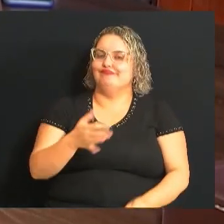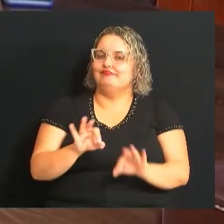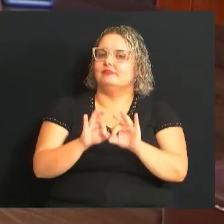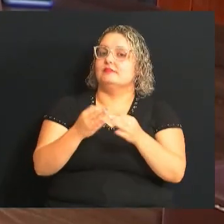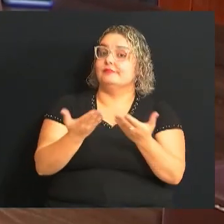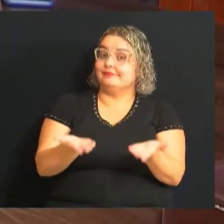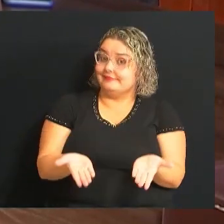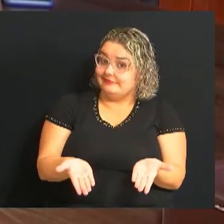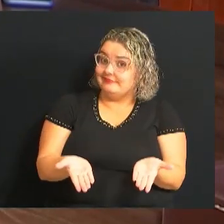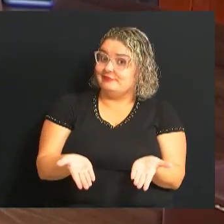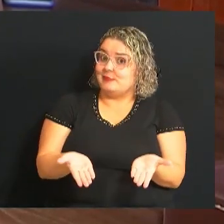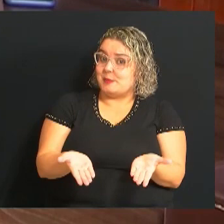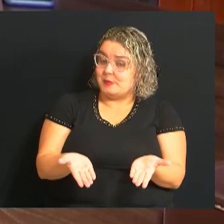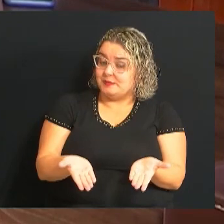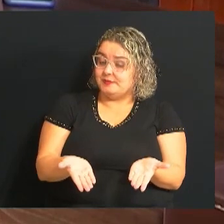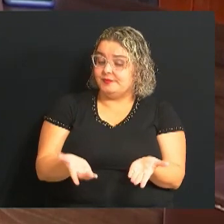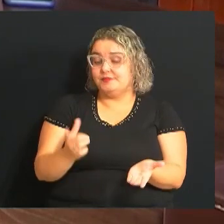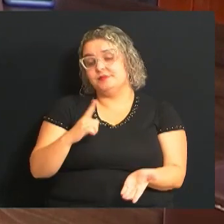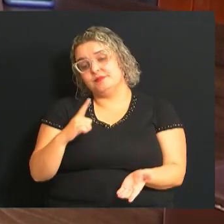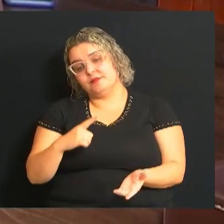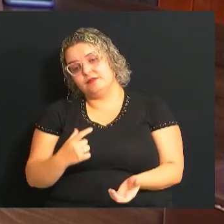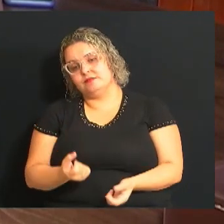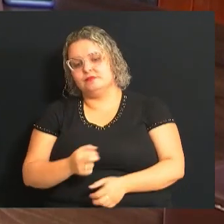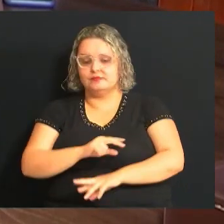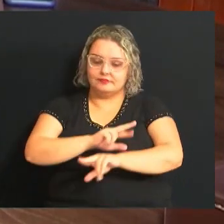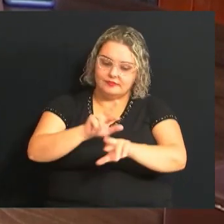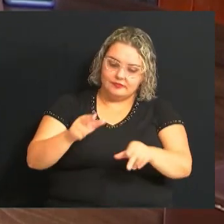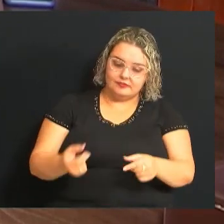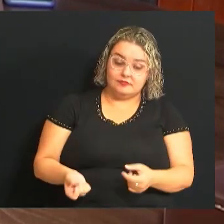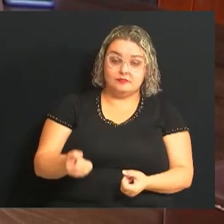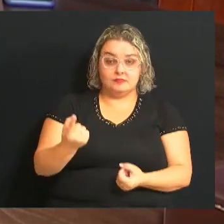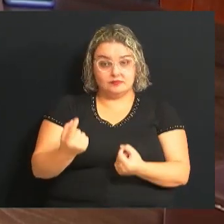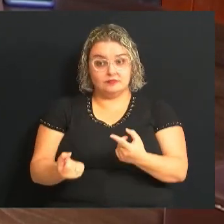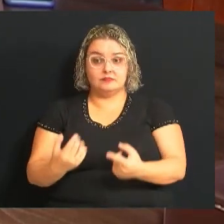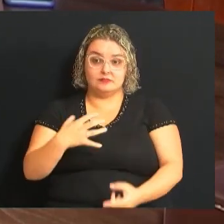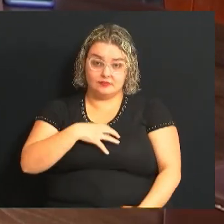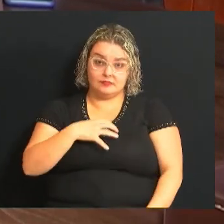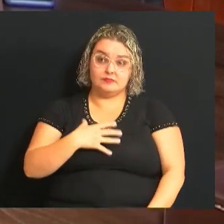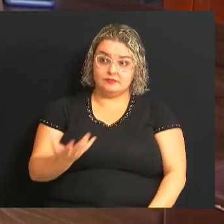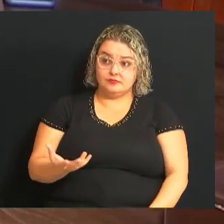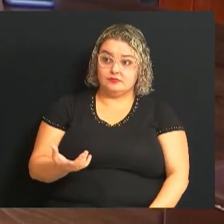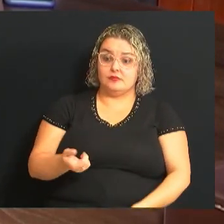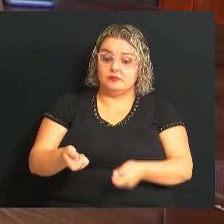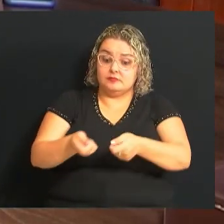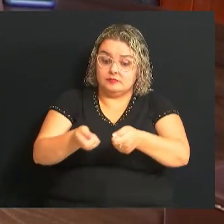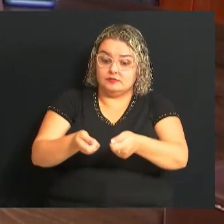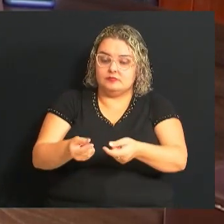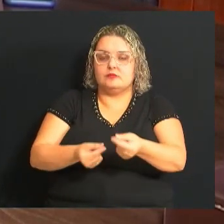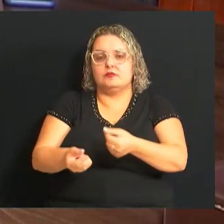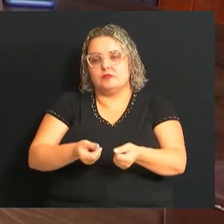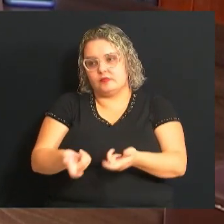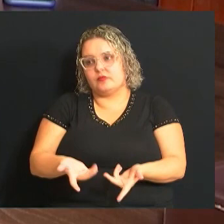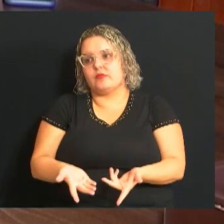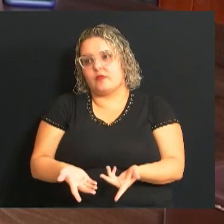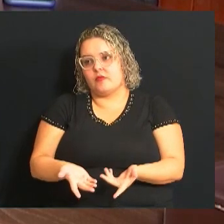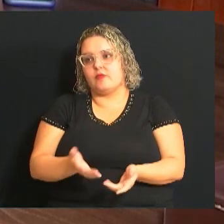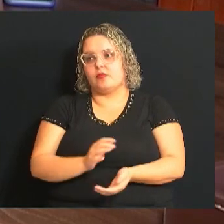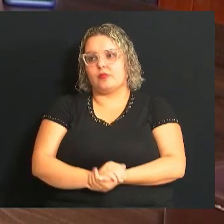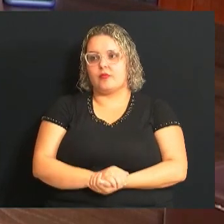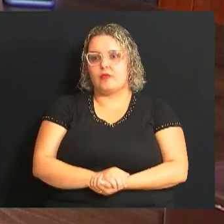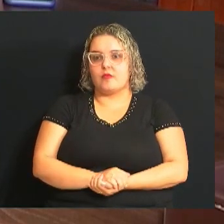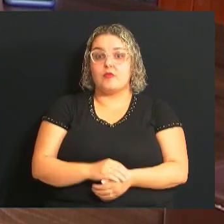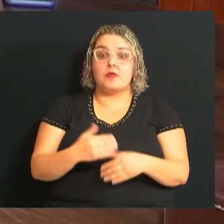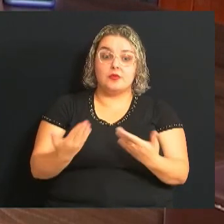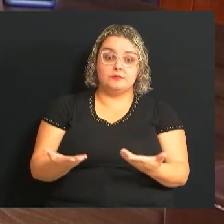aí sempre tem algumas formas de você buscar racionalizar, economizar, né? Então, o